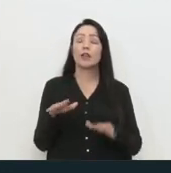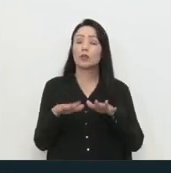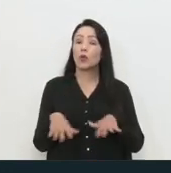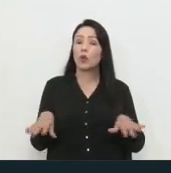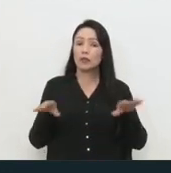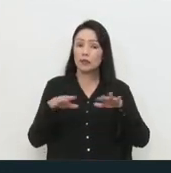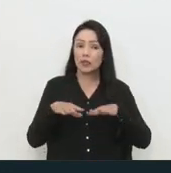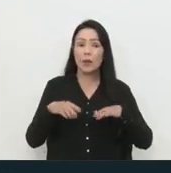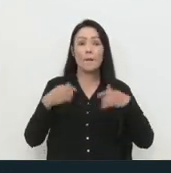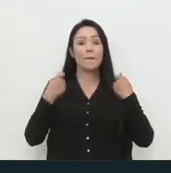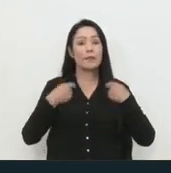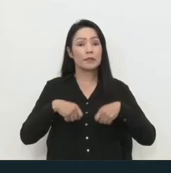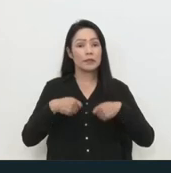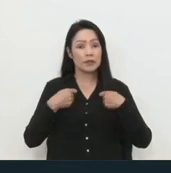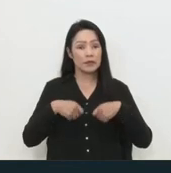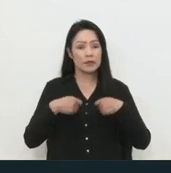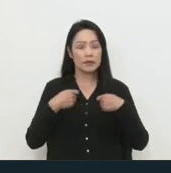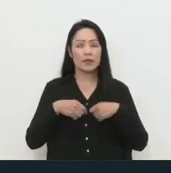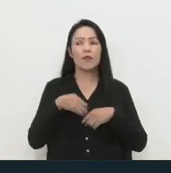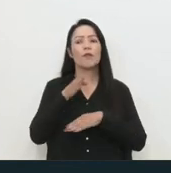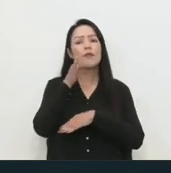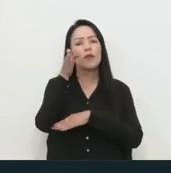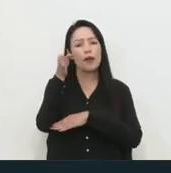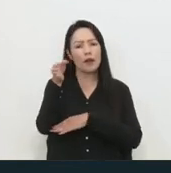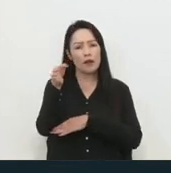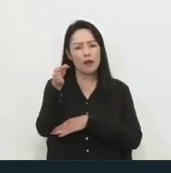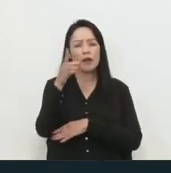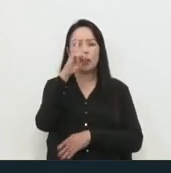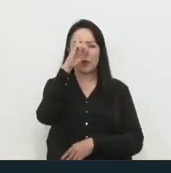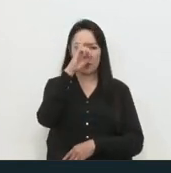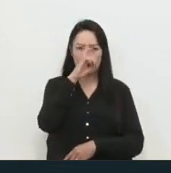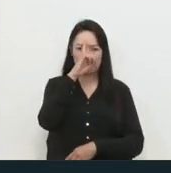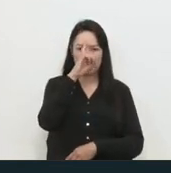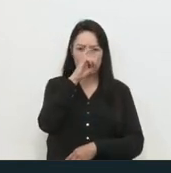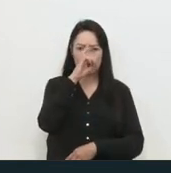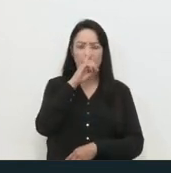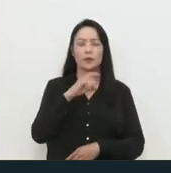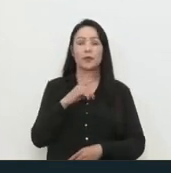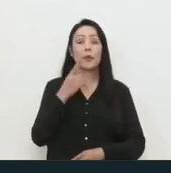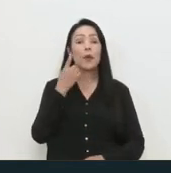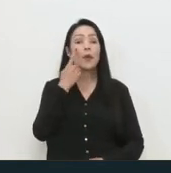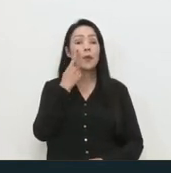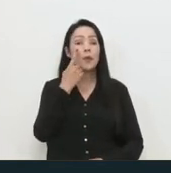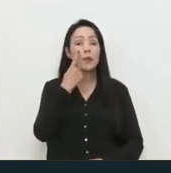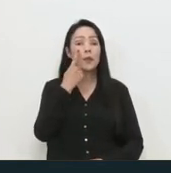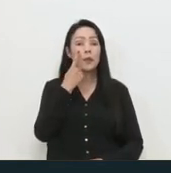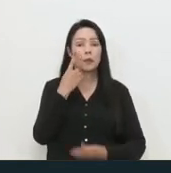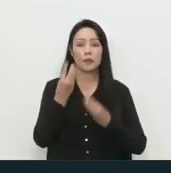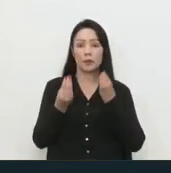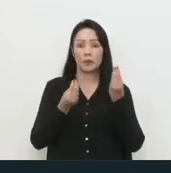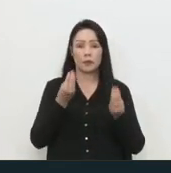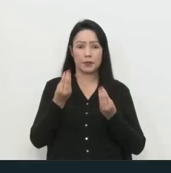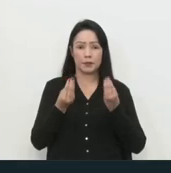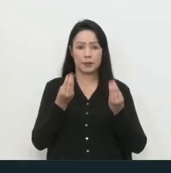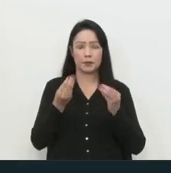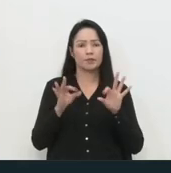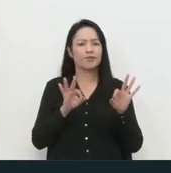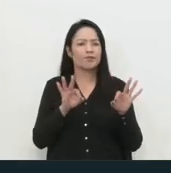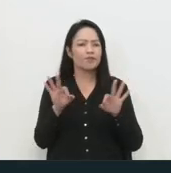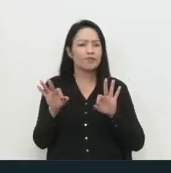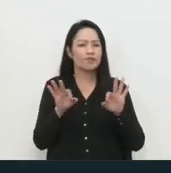uma ida aos hospitais para ver como está sendo feito